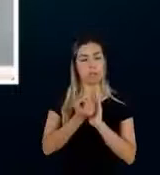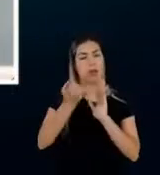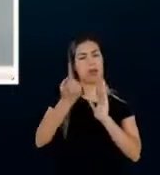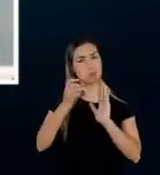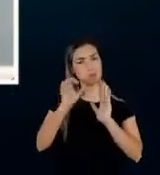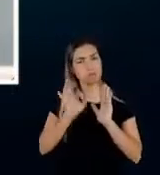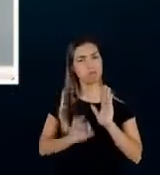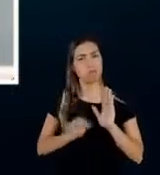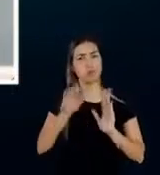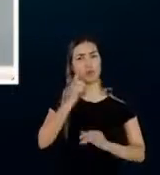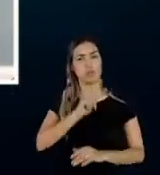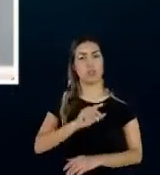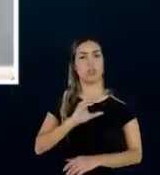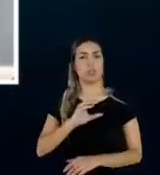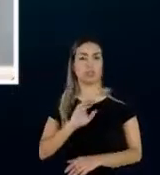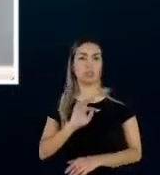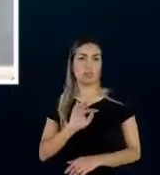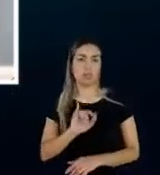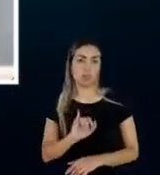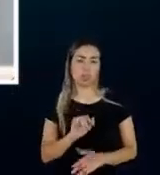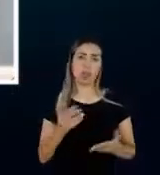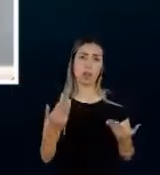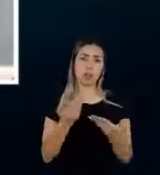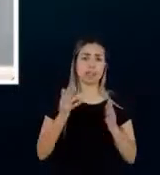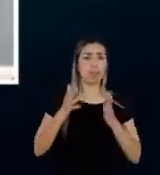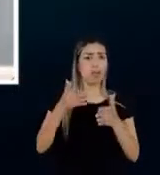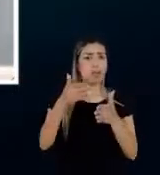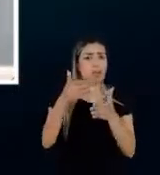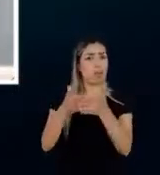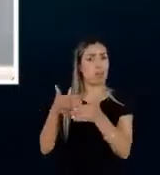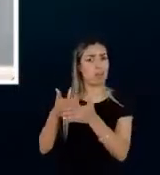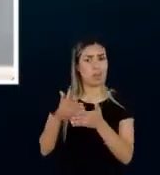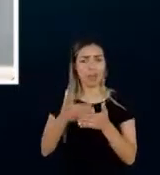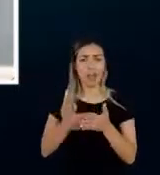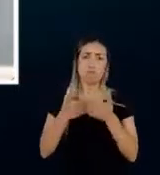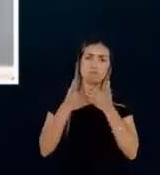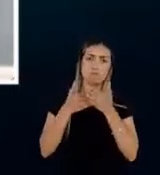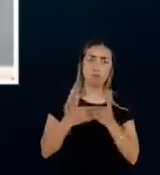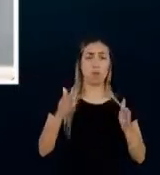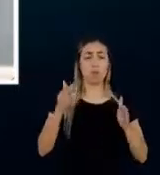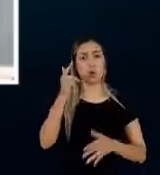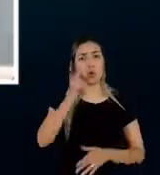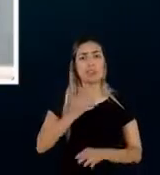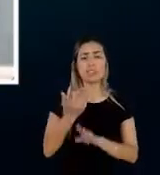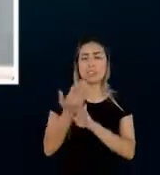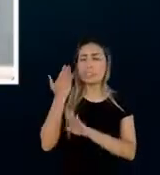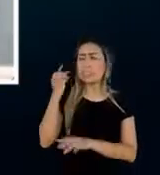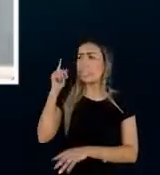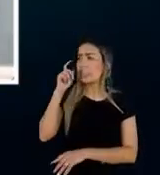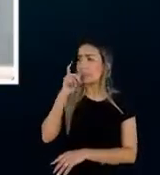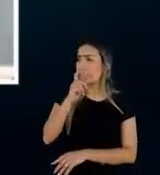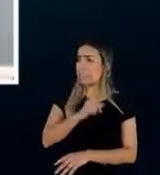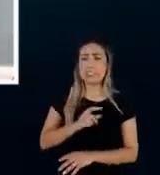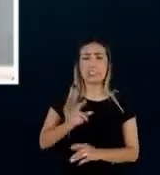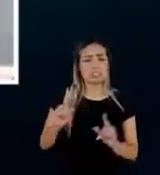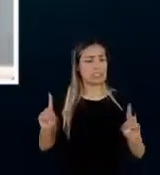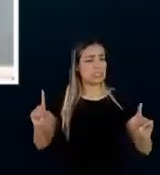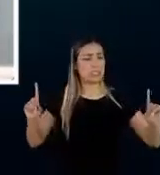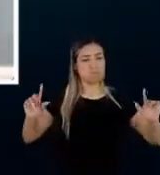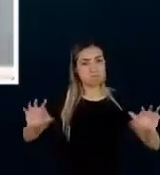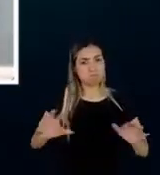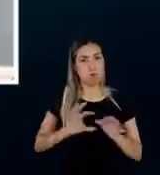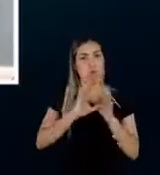gente superou inúmeras barreiras que ainda dificultavam essa aproximação.